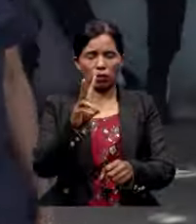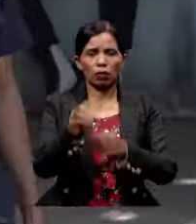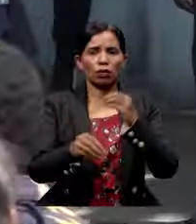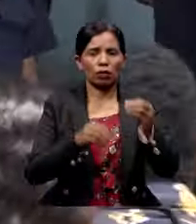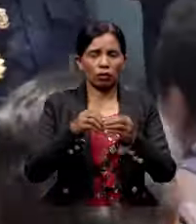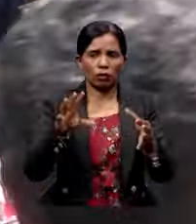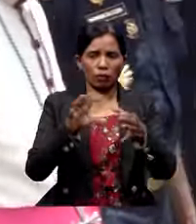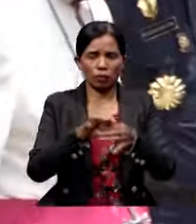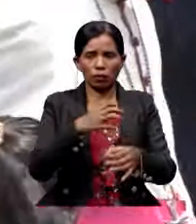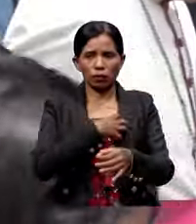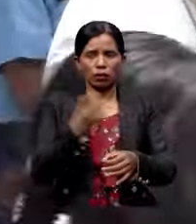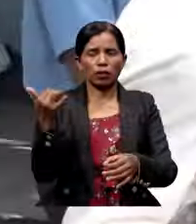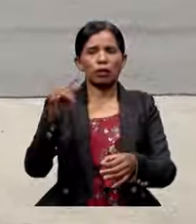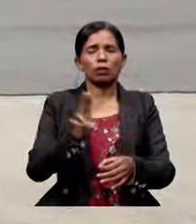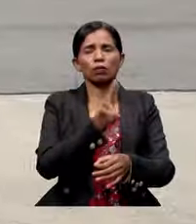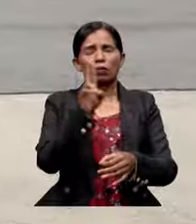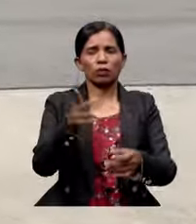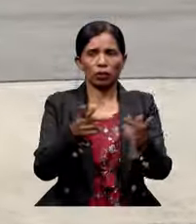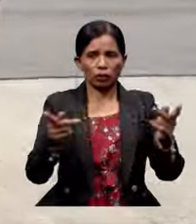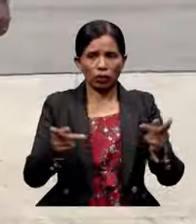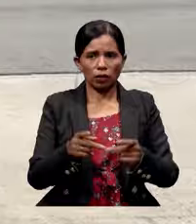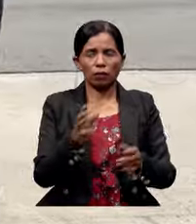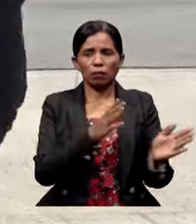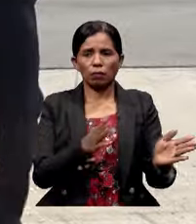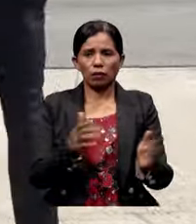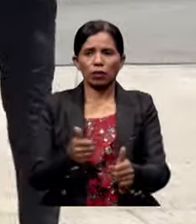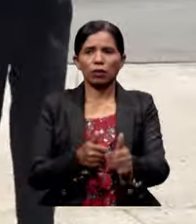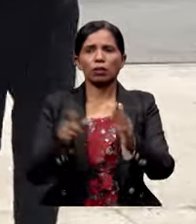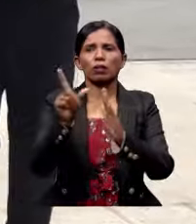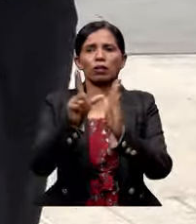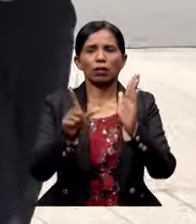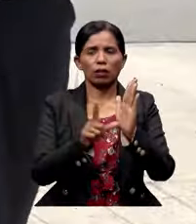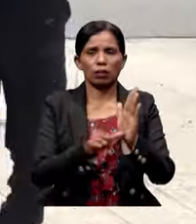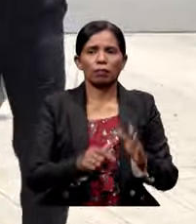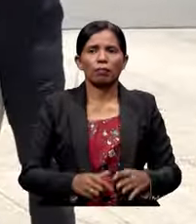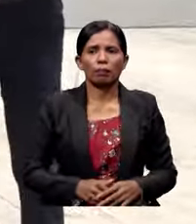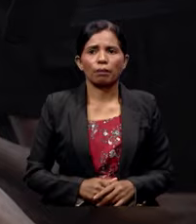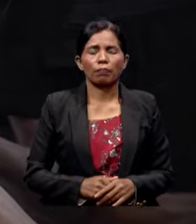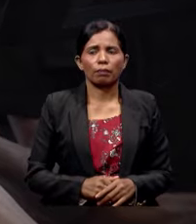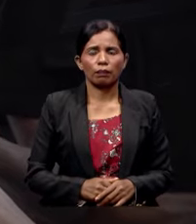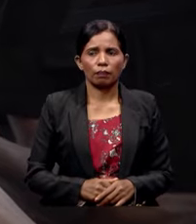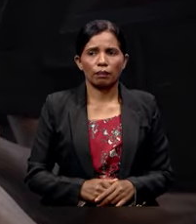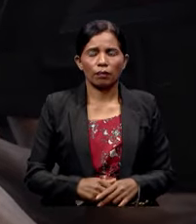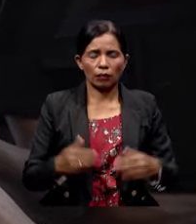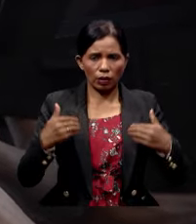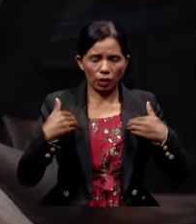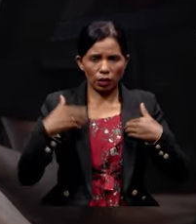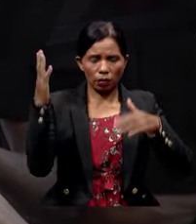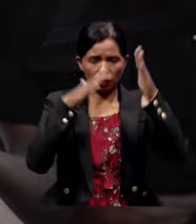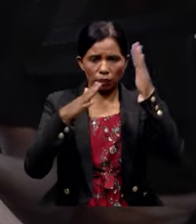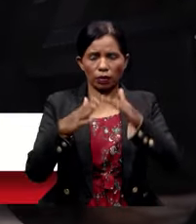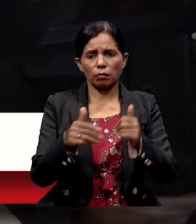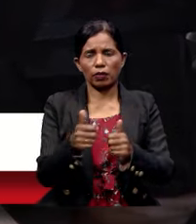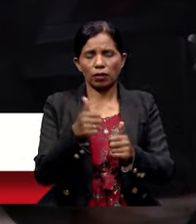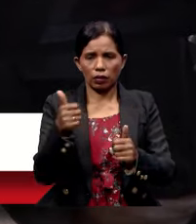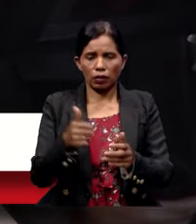membro PNTL Sira Nebetiliza Sala Armane, se processa Tuir Lei. No Ia Incidentes Ruma,